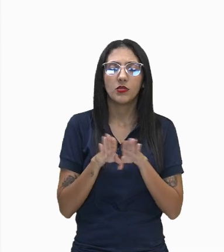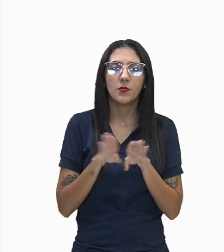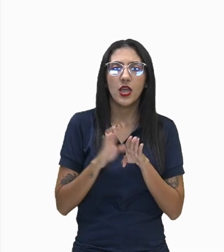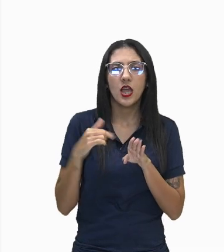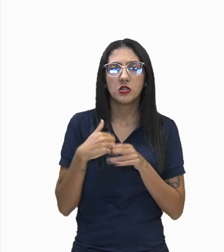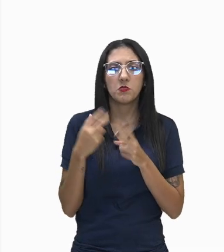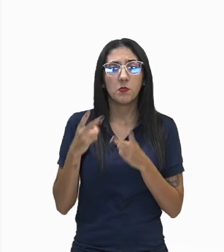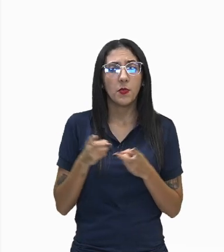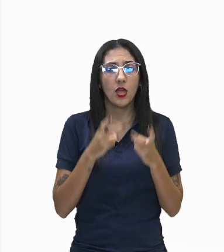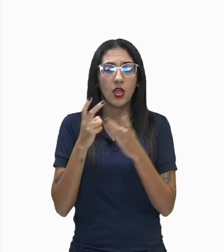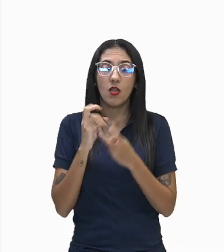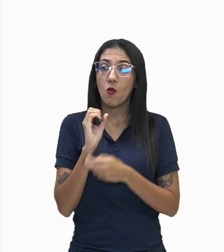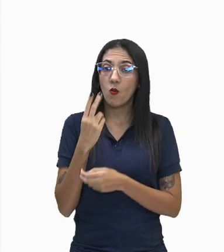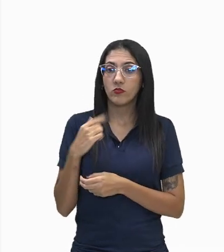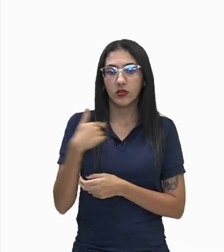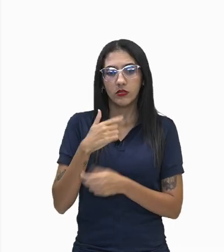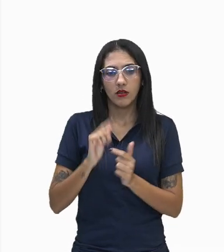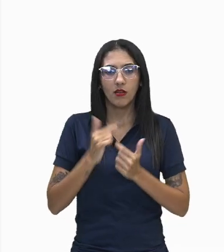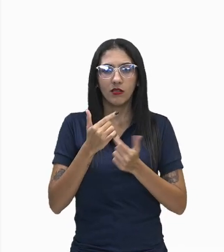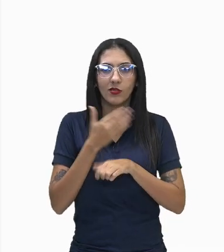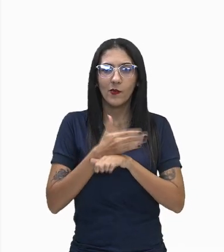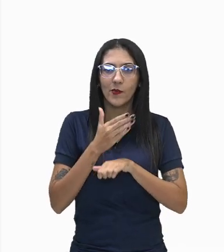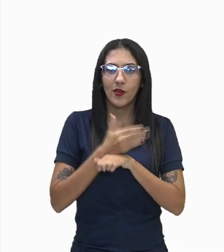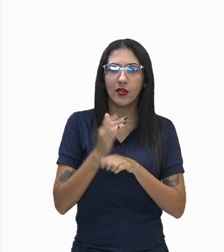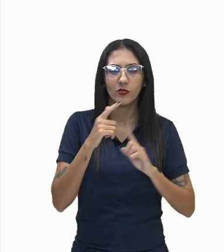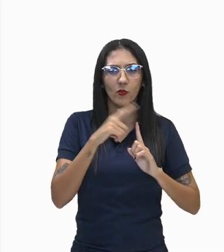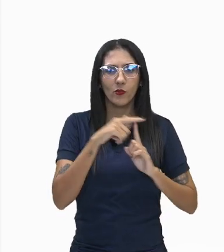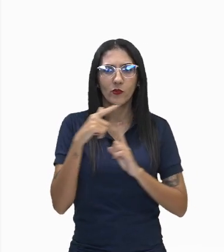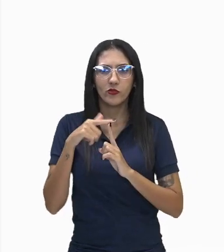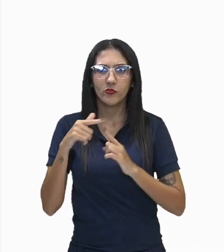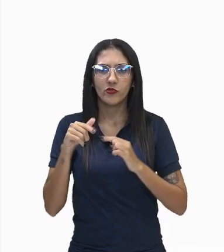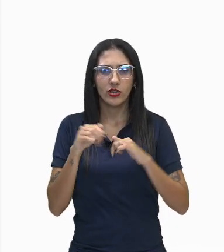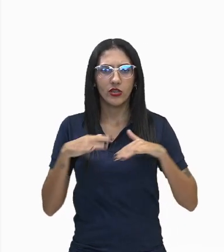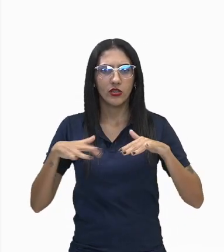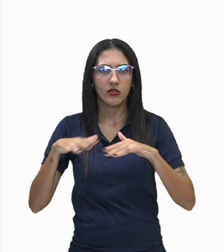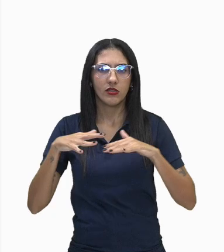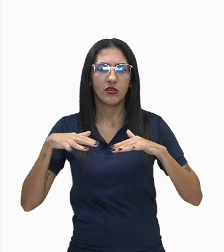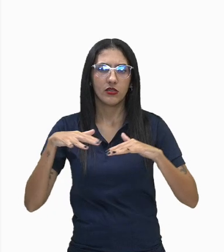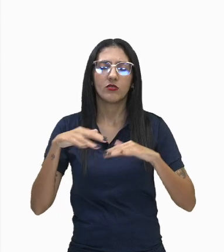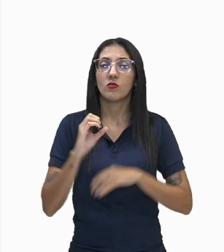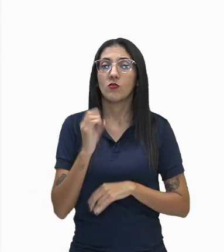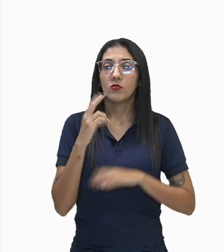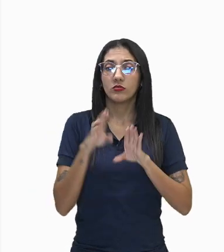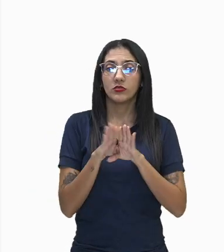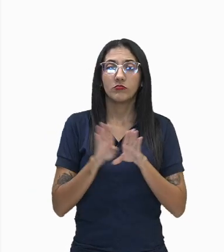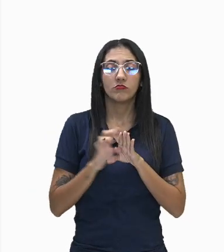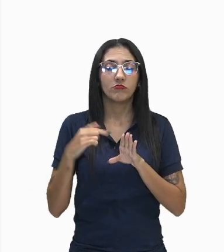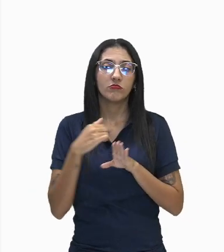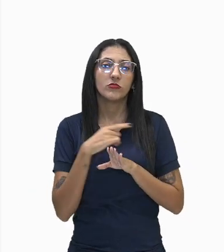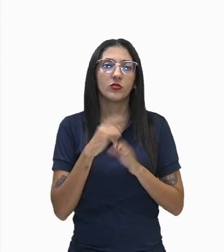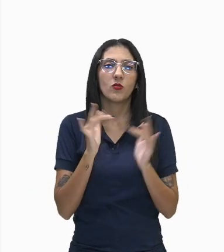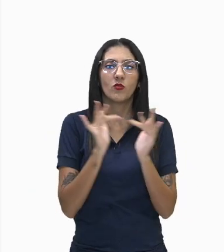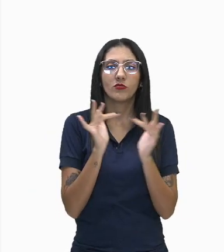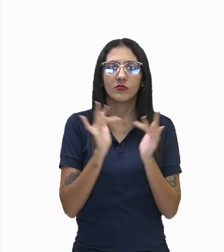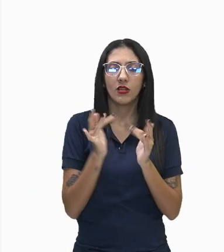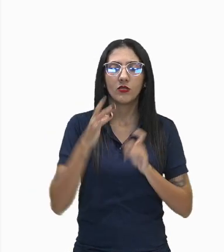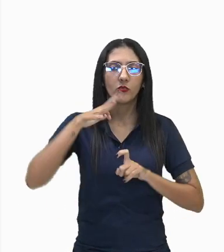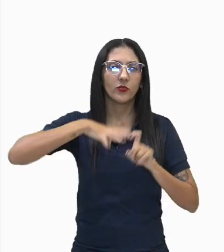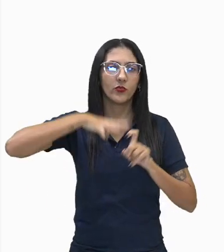presenciamos ou mesmo praticamos alguma forma de rito, nós vemos ou temos contato com alguma forma de